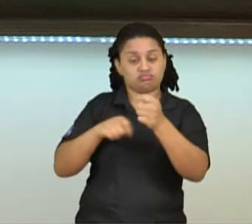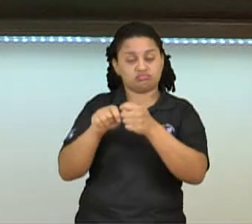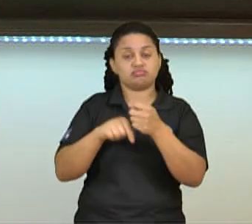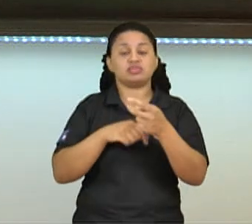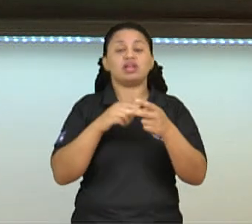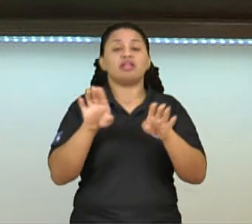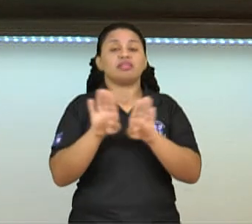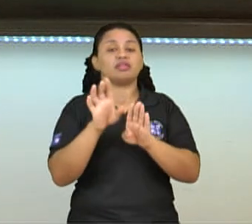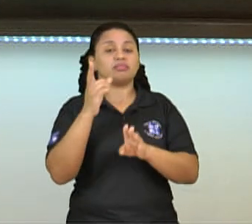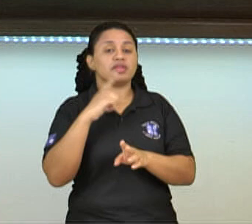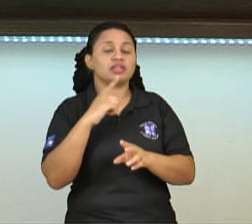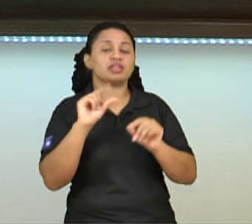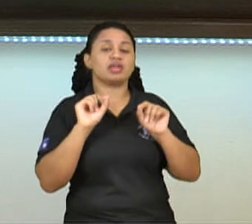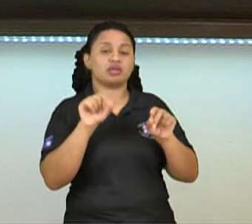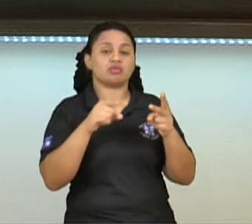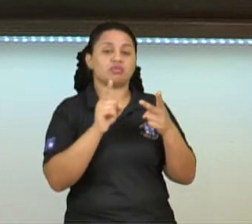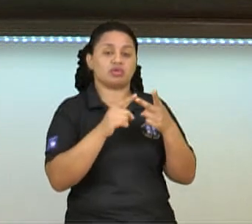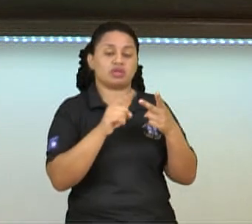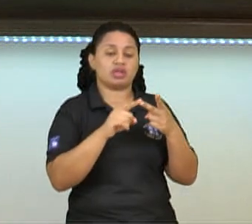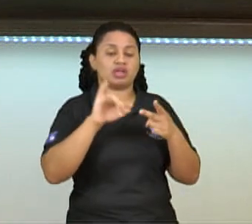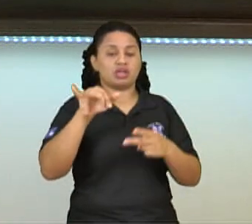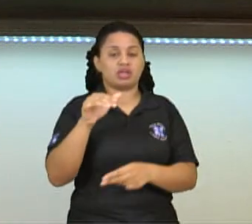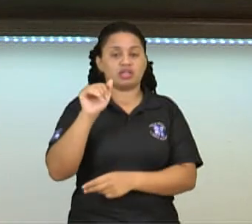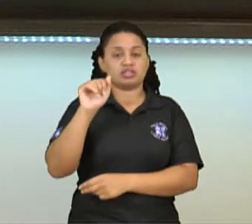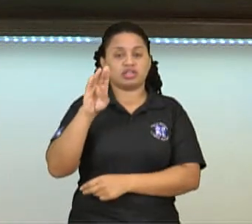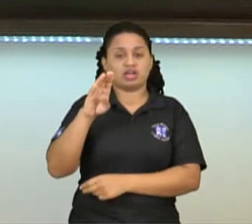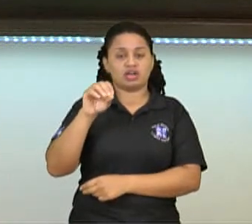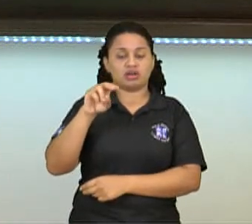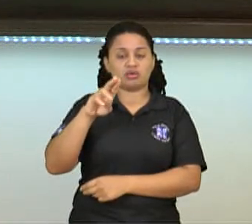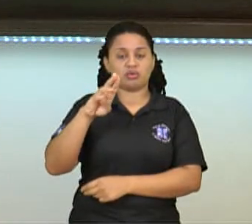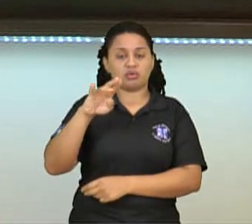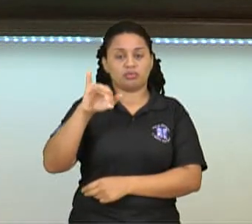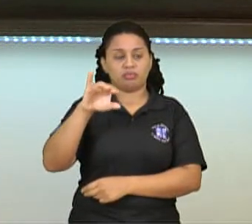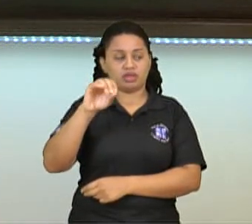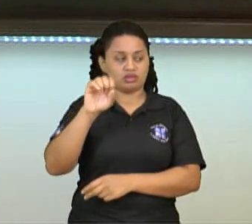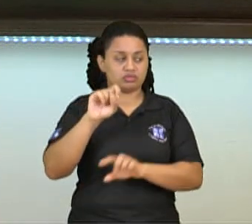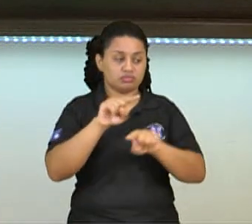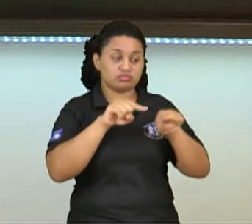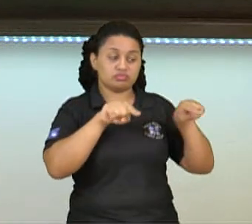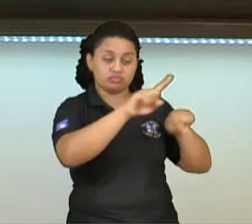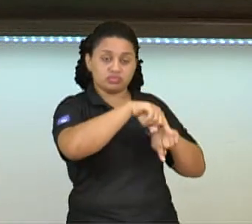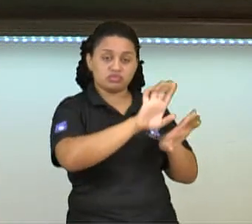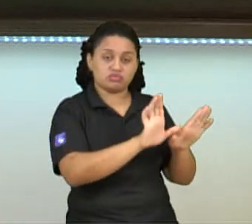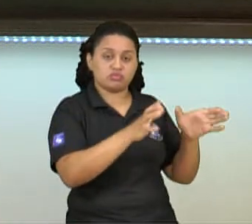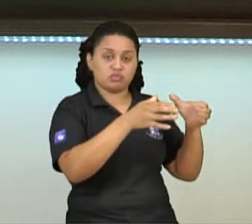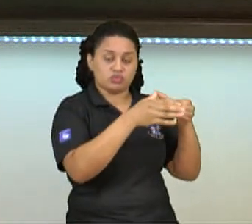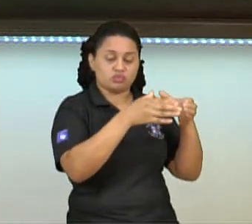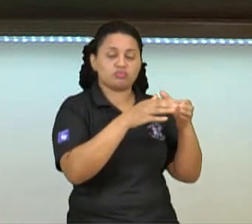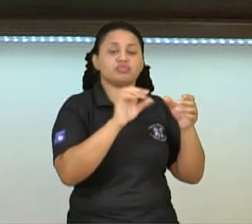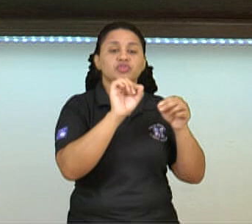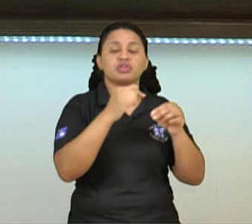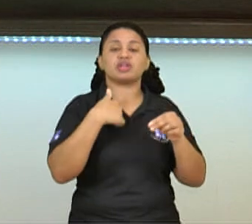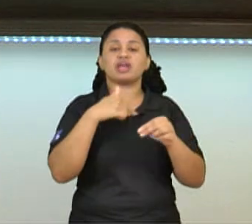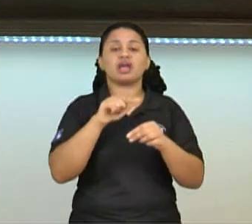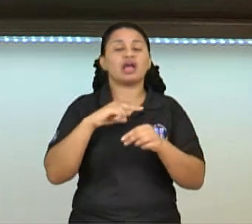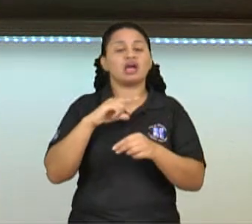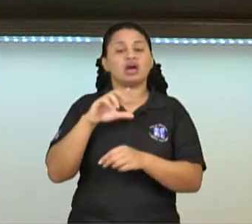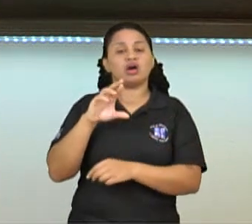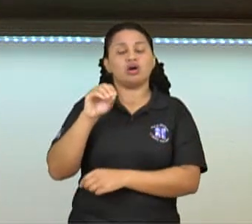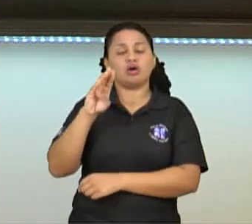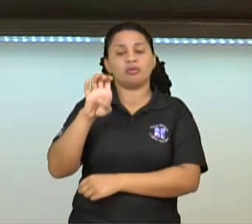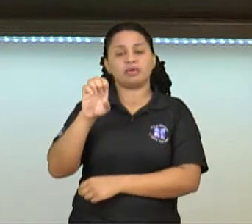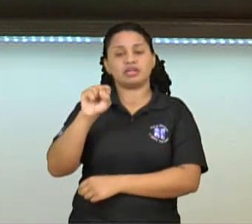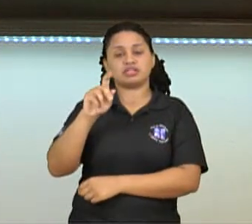Nós vamos ver que vão existir os jacobinos, que eram liderados por Robespierre, e eles vão exigir algumas